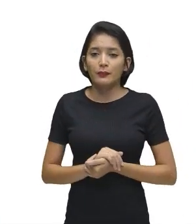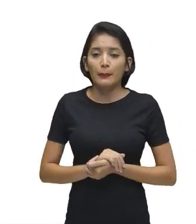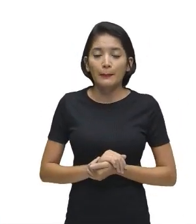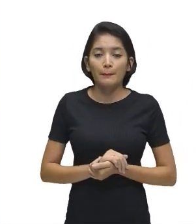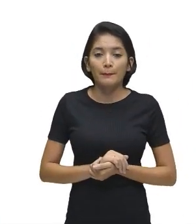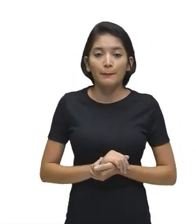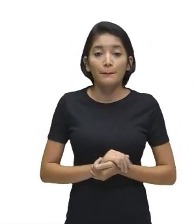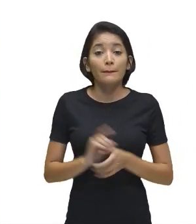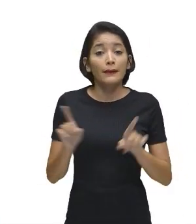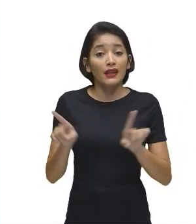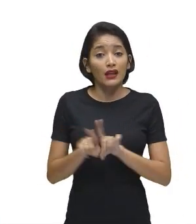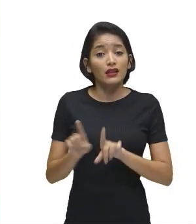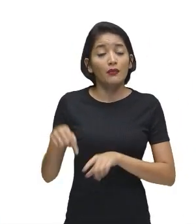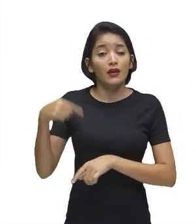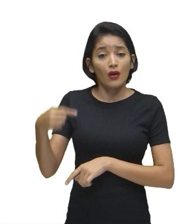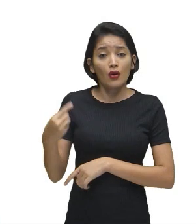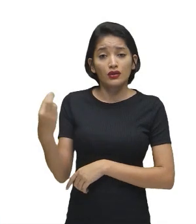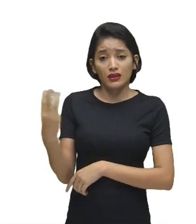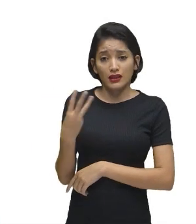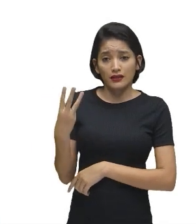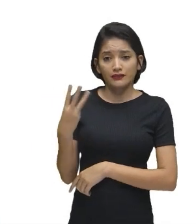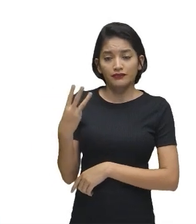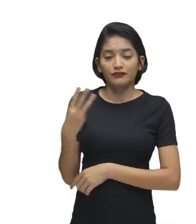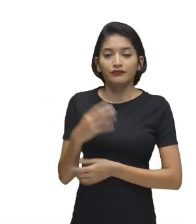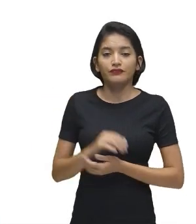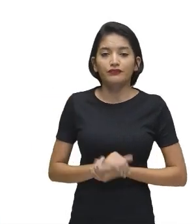nós temos a obra Noite, de